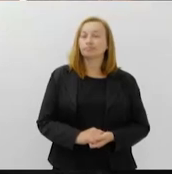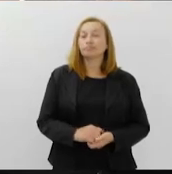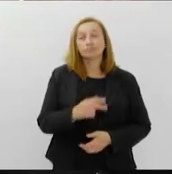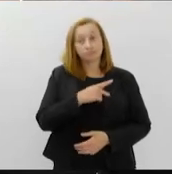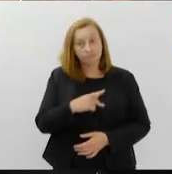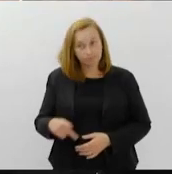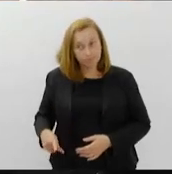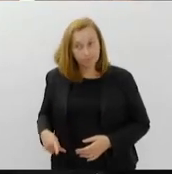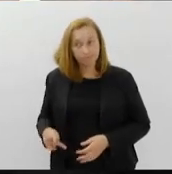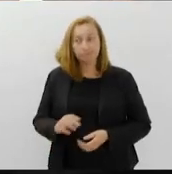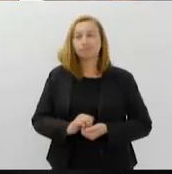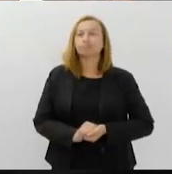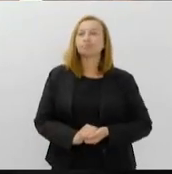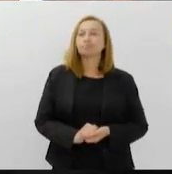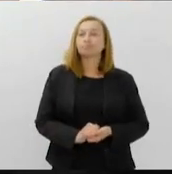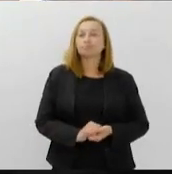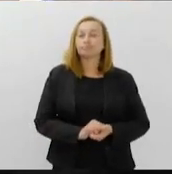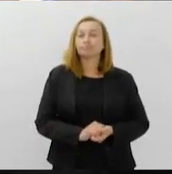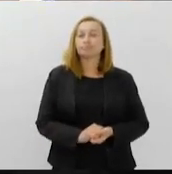Presidente.